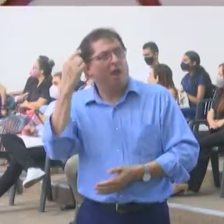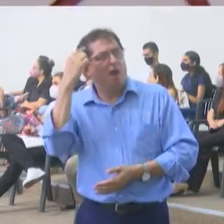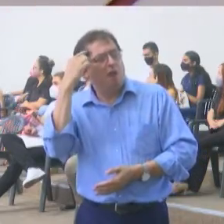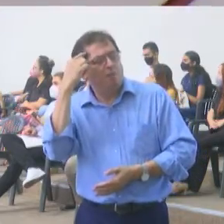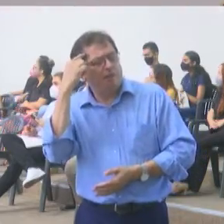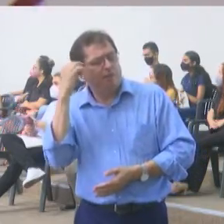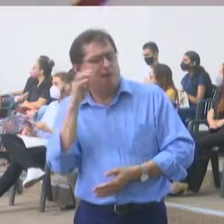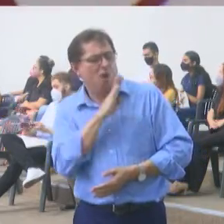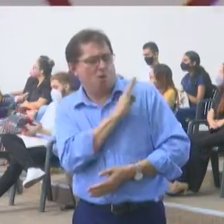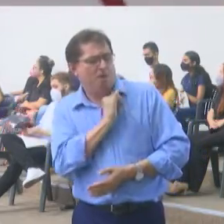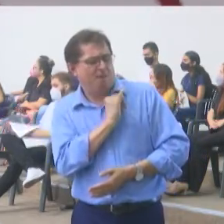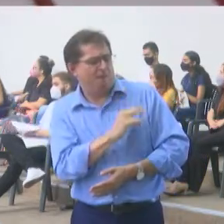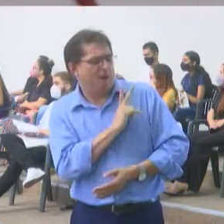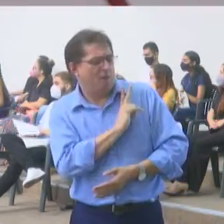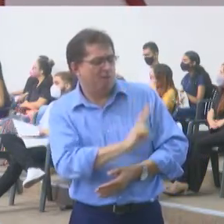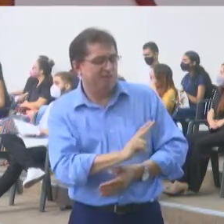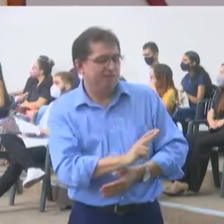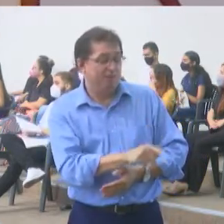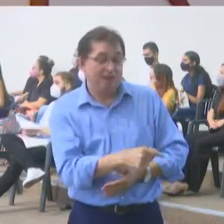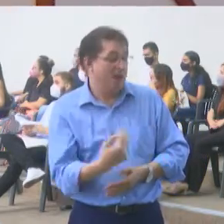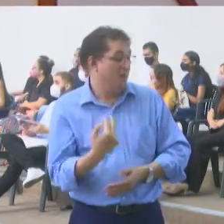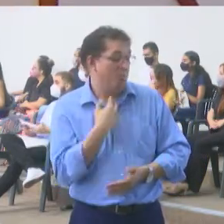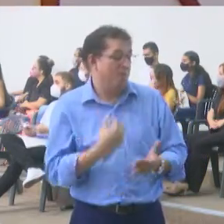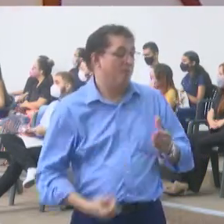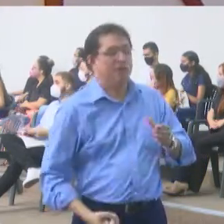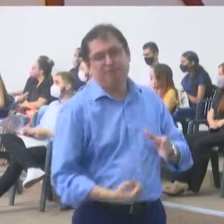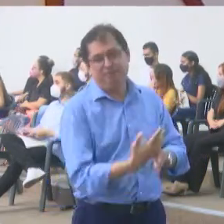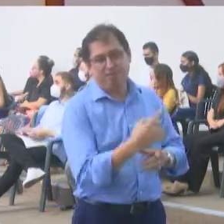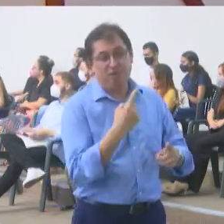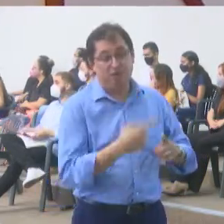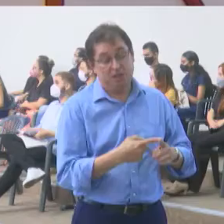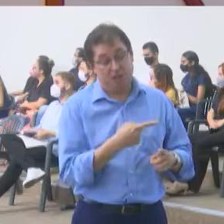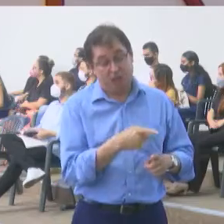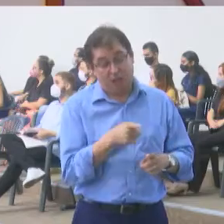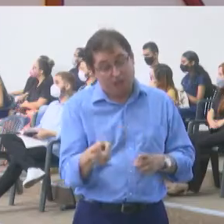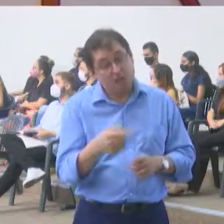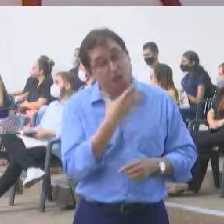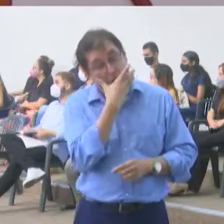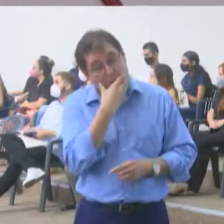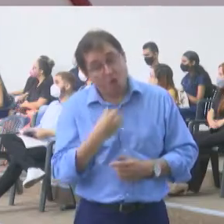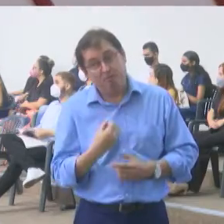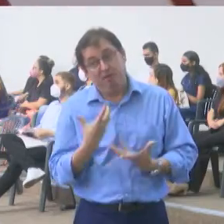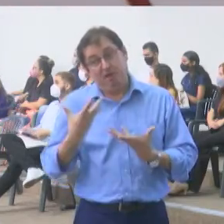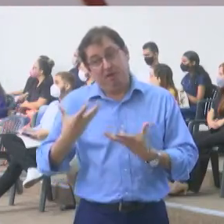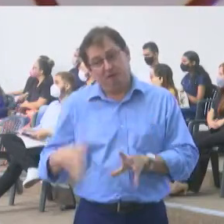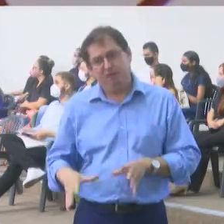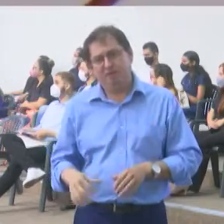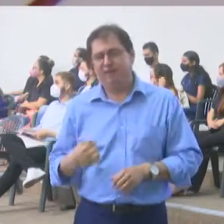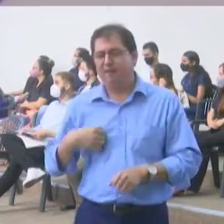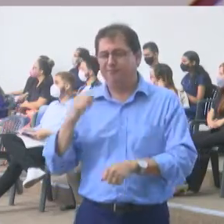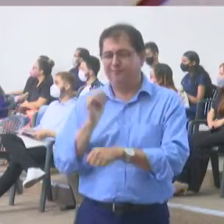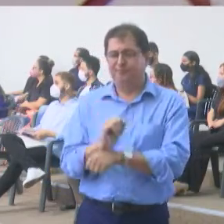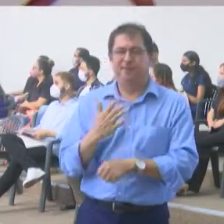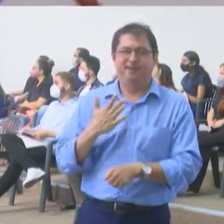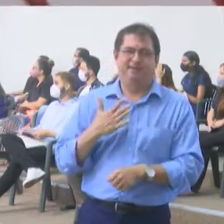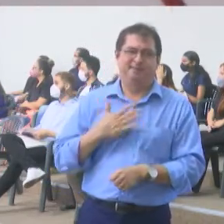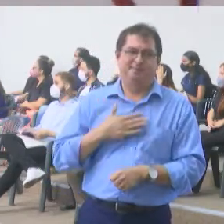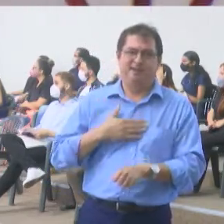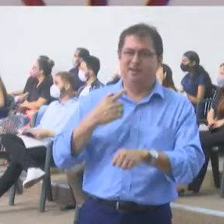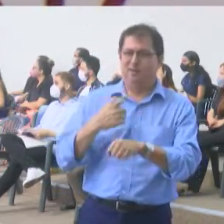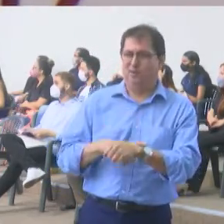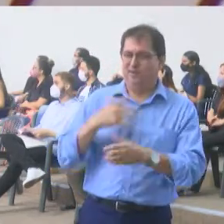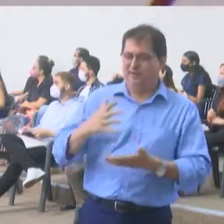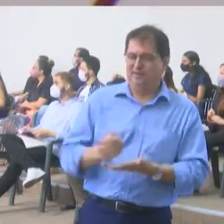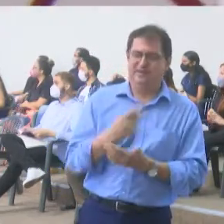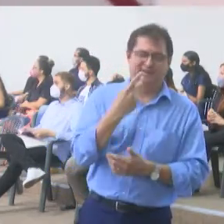aparece, porque vai que esse outro Zé Mané, esse fulano, esse outro sumano que aí está, olhe para ti, se engrace por ti, vai dar tudo errado,